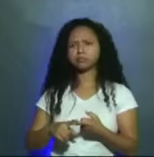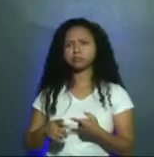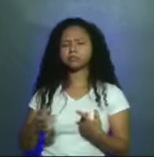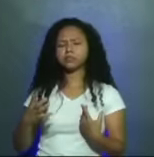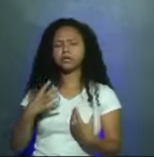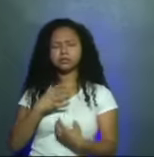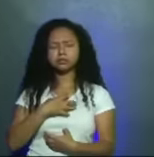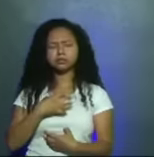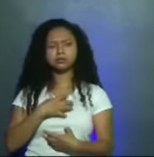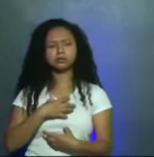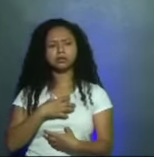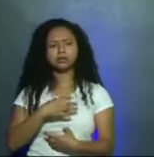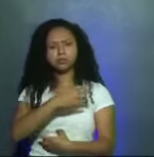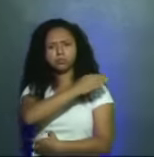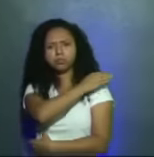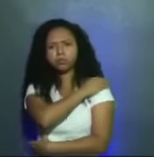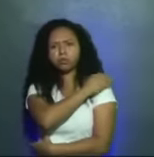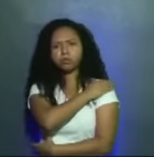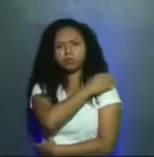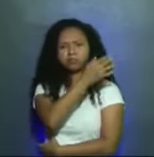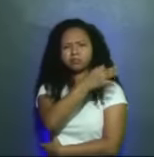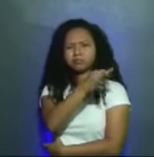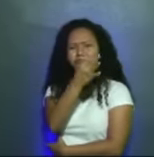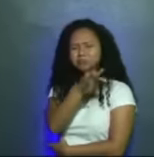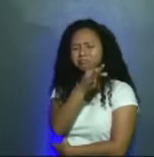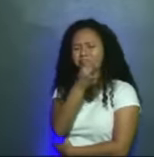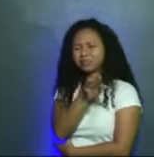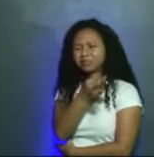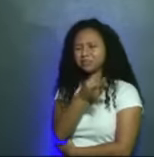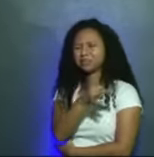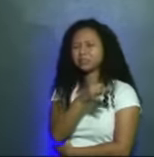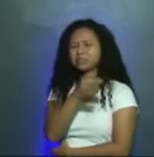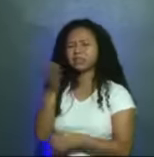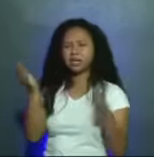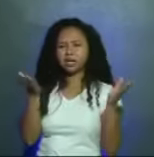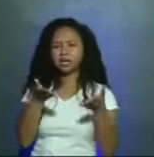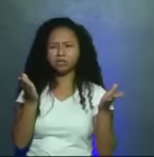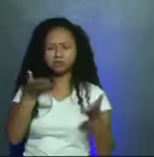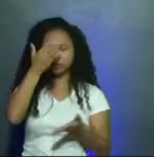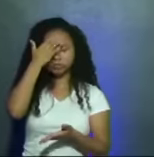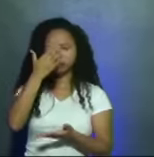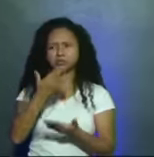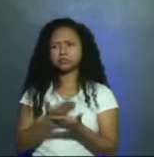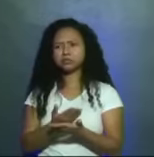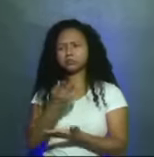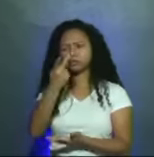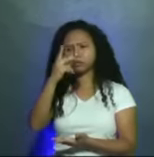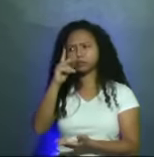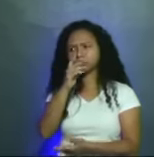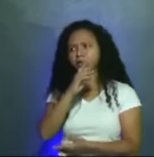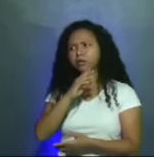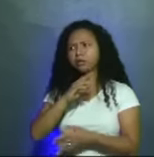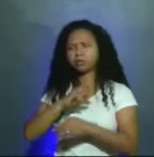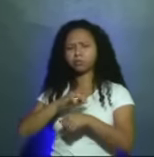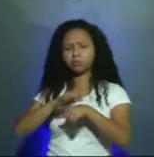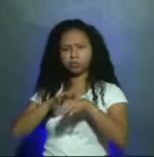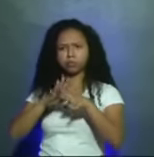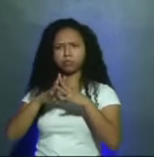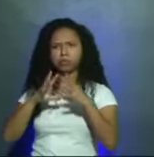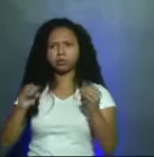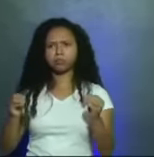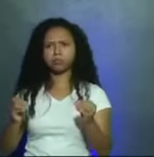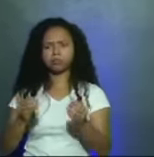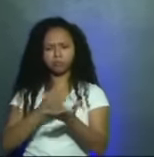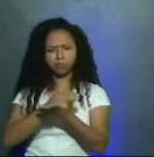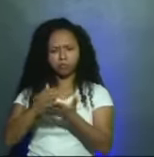que está bem dolorido, articulação. Agora, tome posse da sua cura agora. Começa já a mexer o ombro. Já